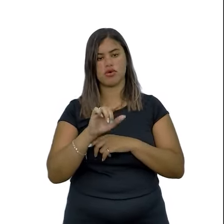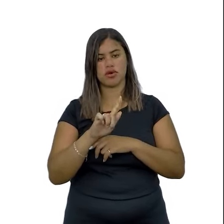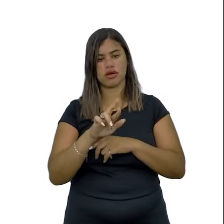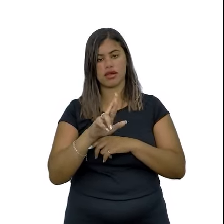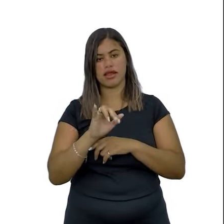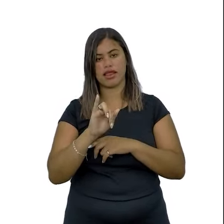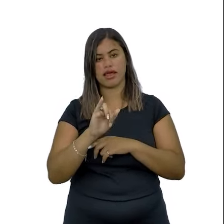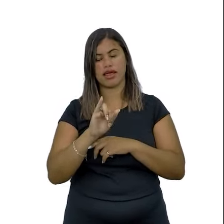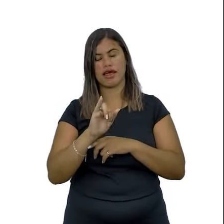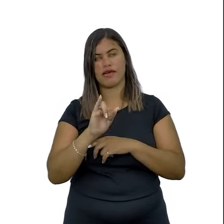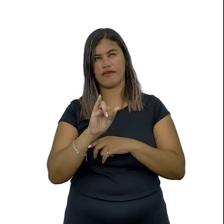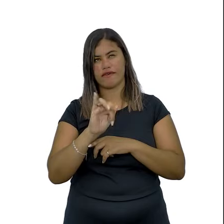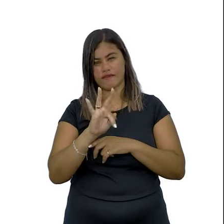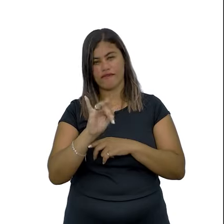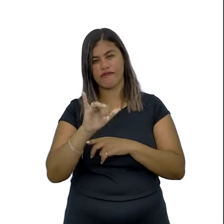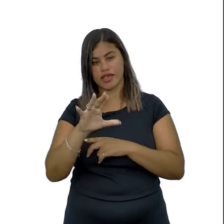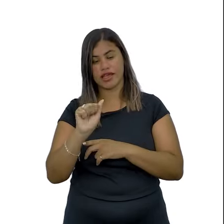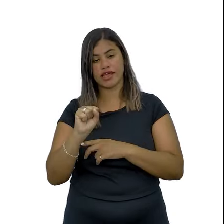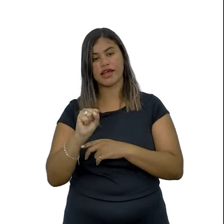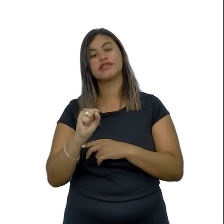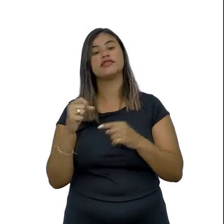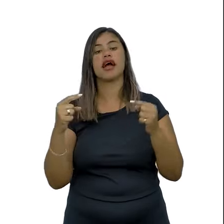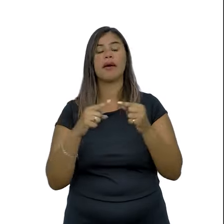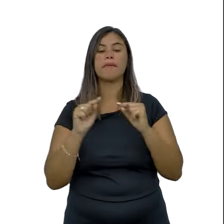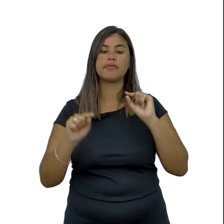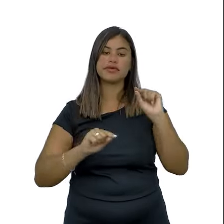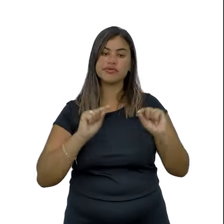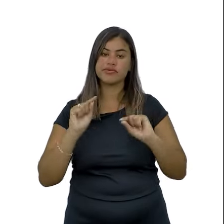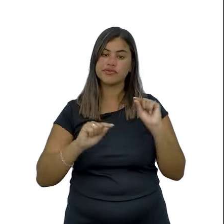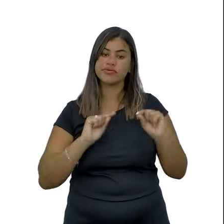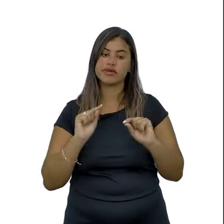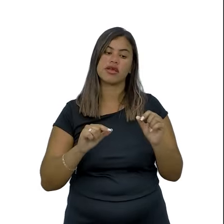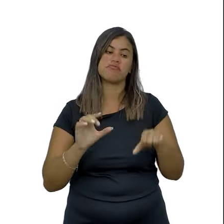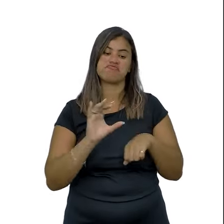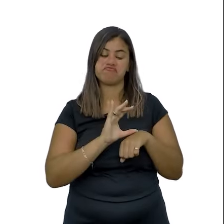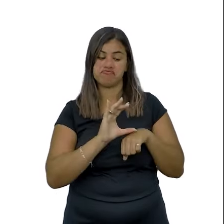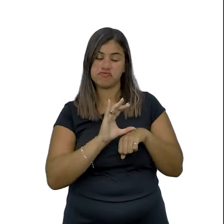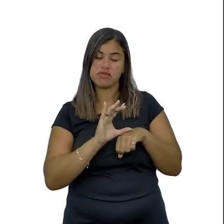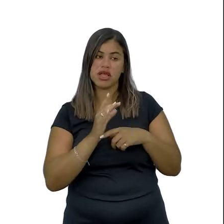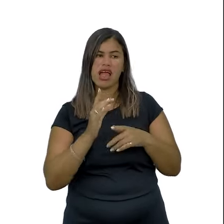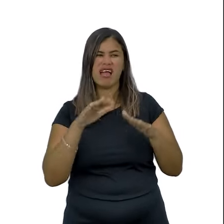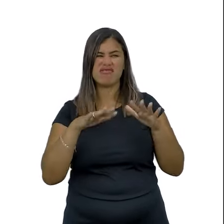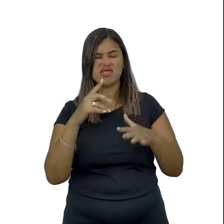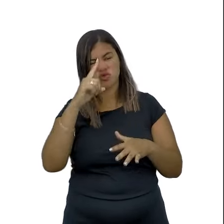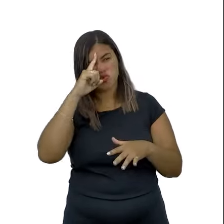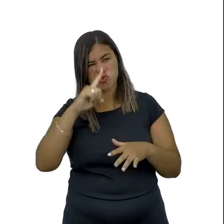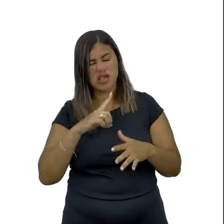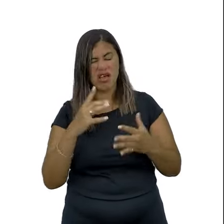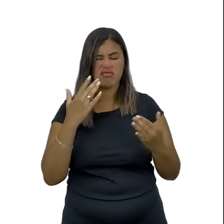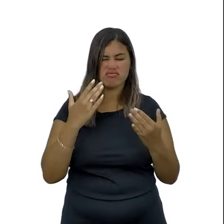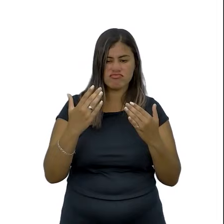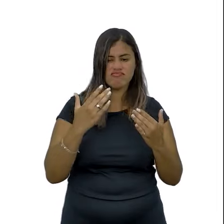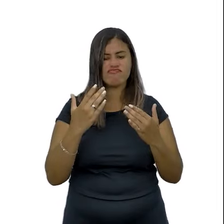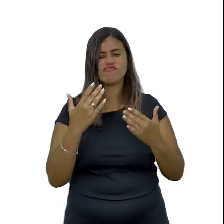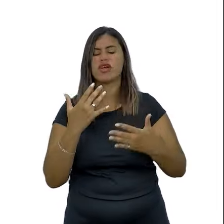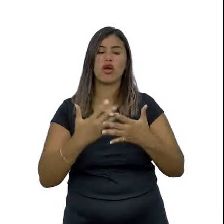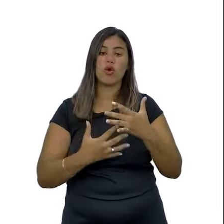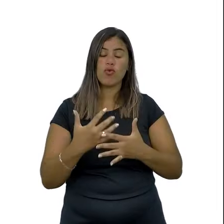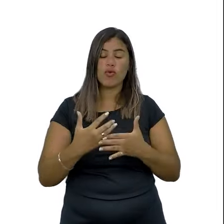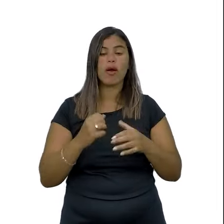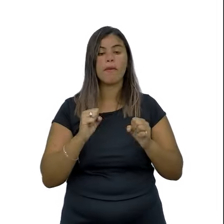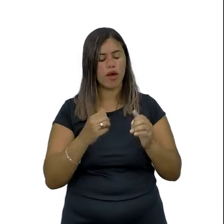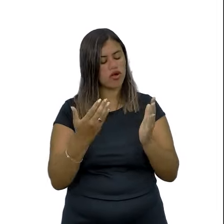para um aprofundamento em relação a determinado conceito que vocês têm dúvidas. Fora que estudar